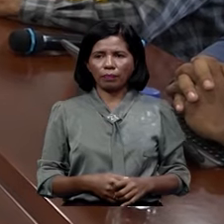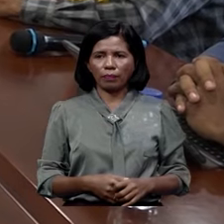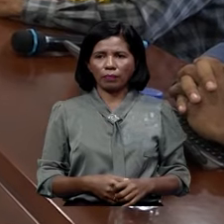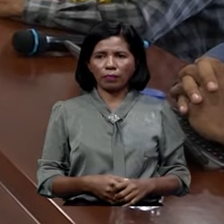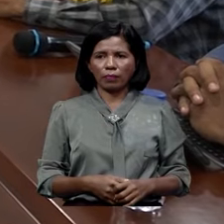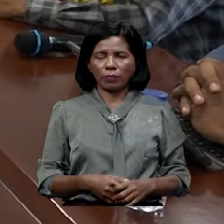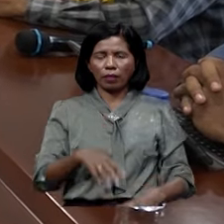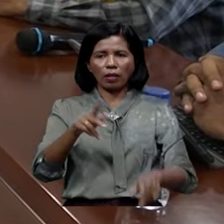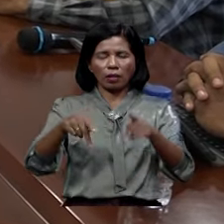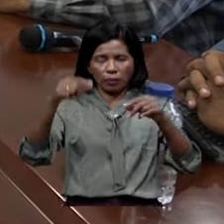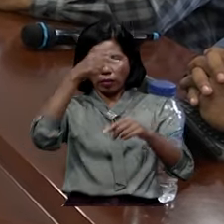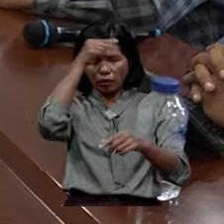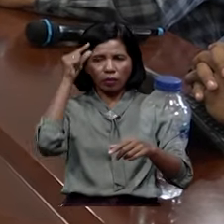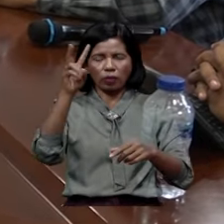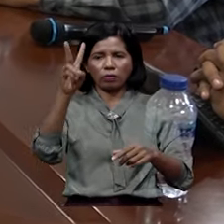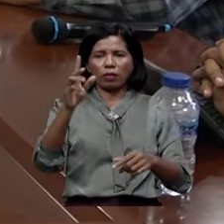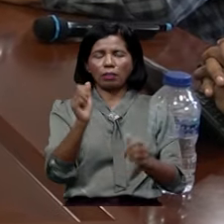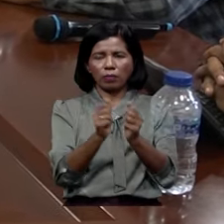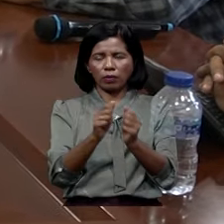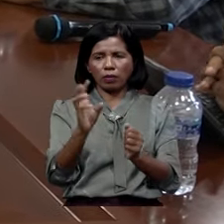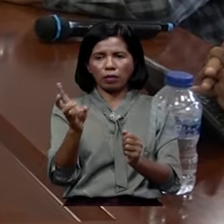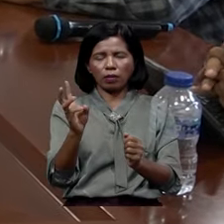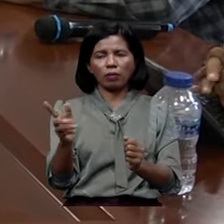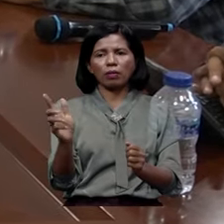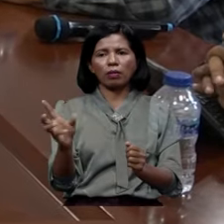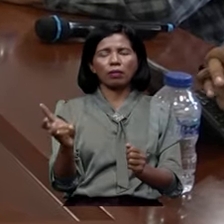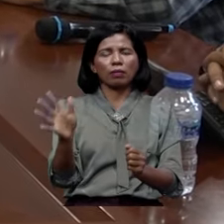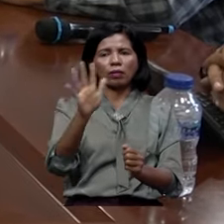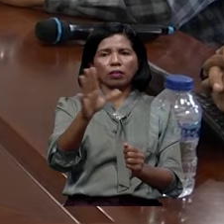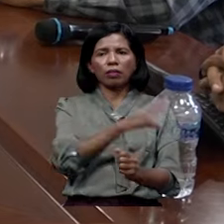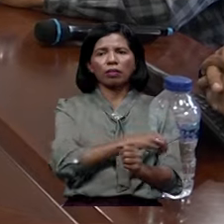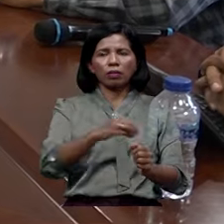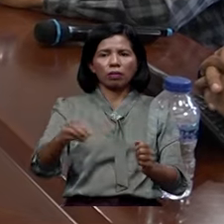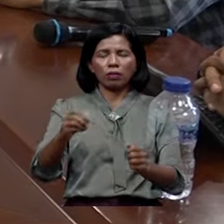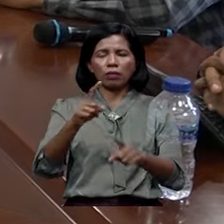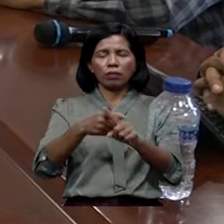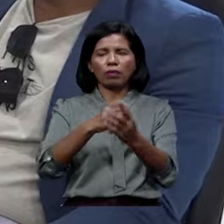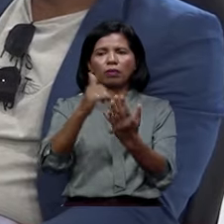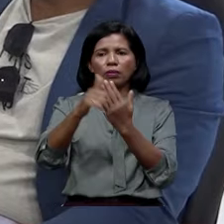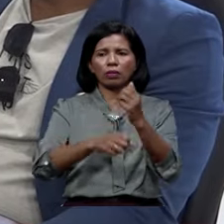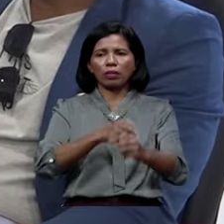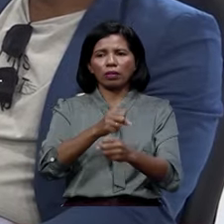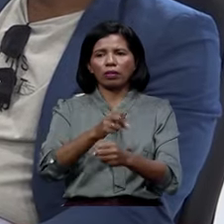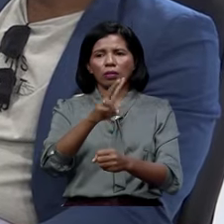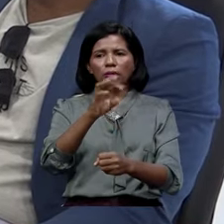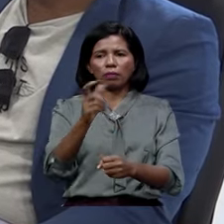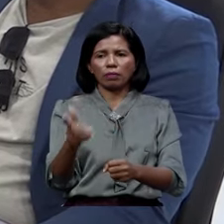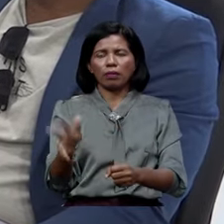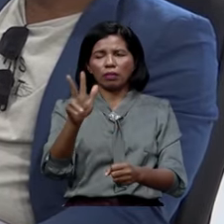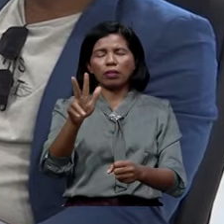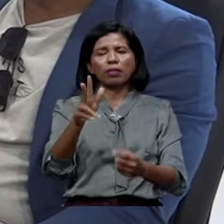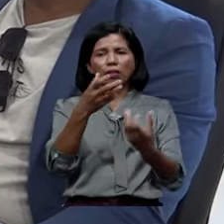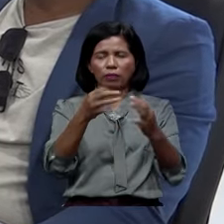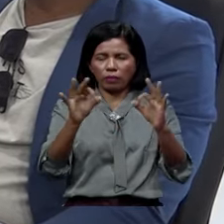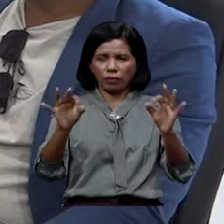Candidato magistrado judiciário na Nanguanulo Resinhat tirou na curso inicial desde Fulanzunho Tina Rinhuru Resintolo, no remata ona